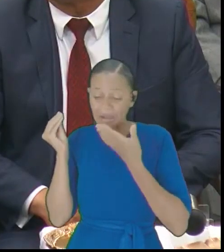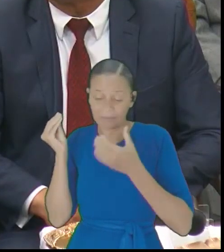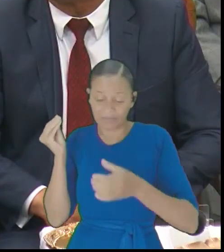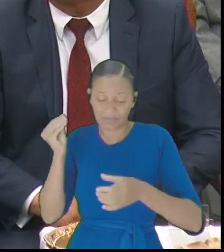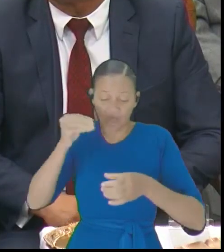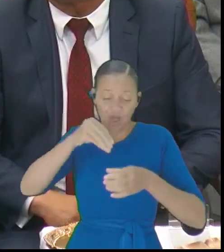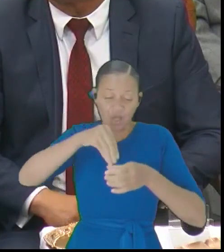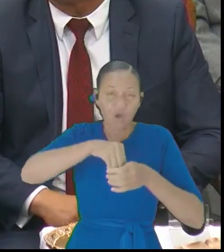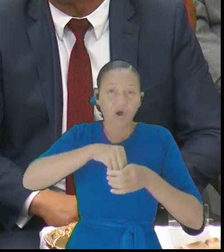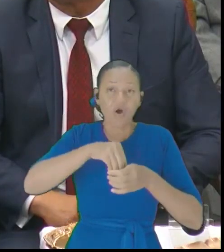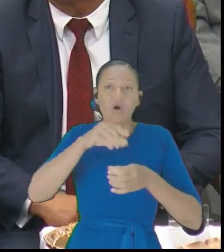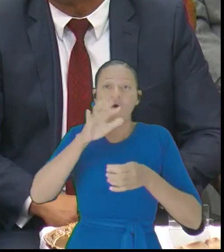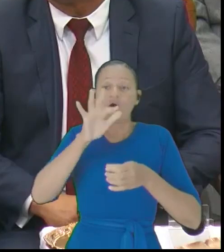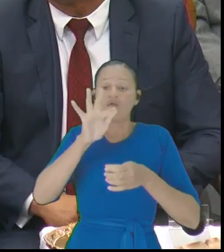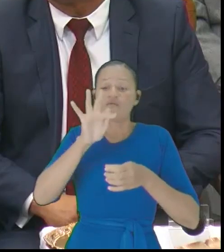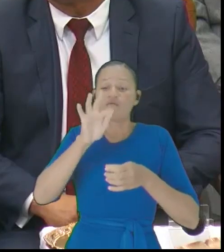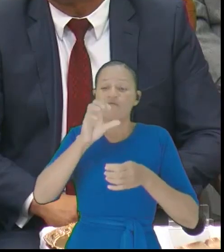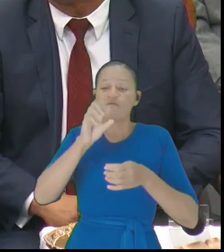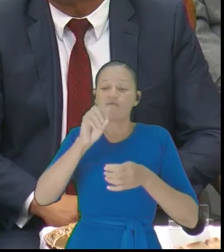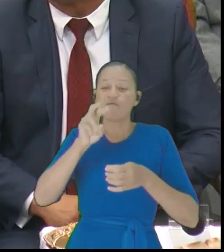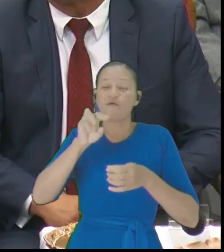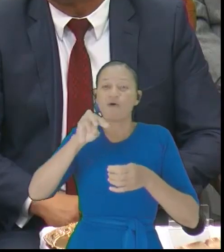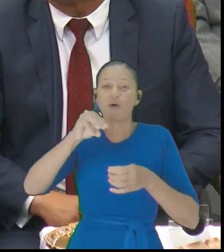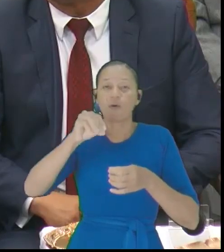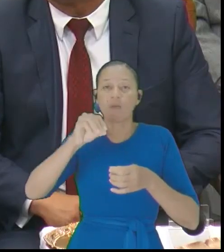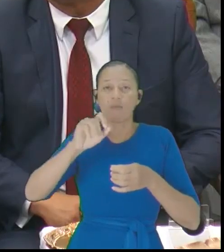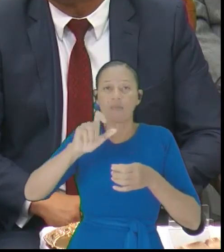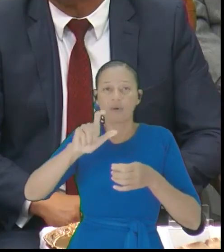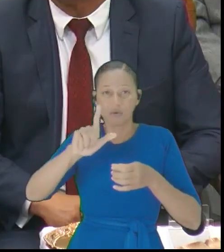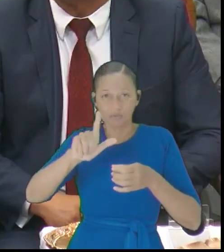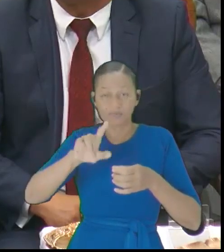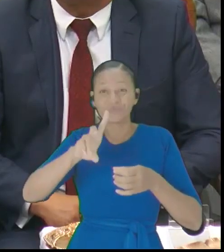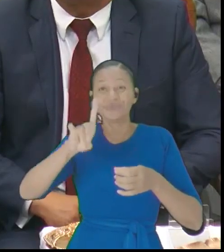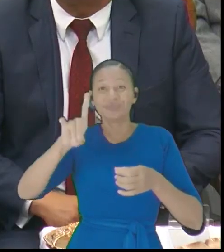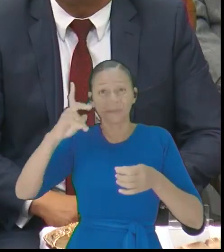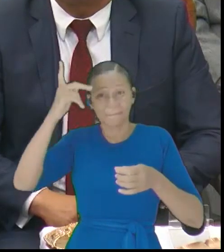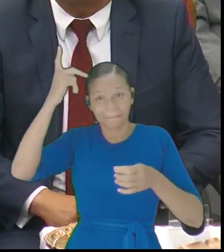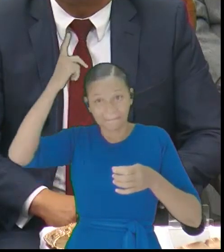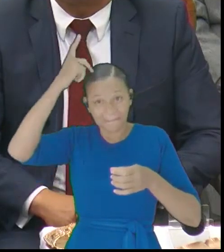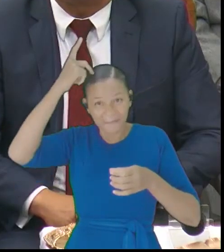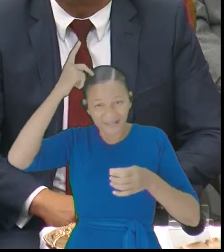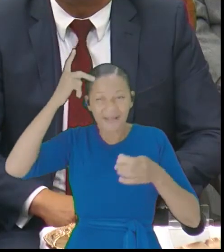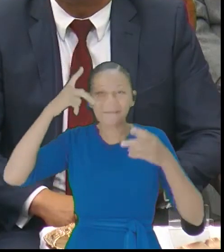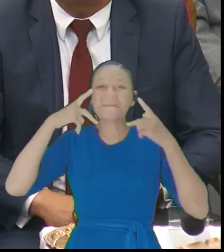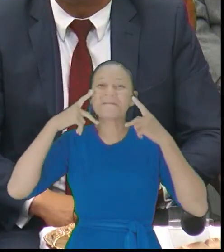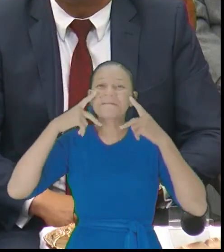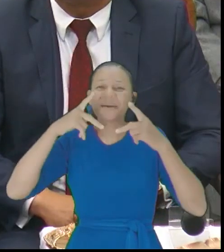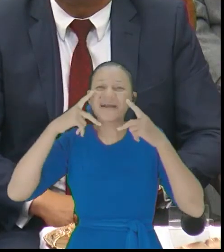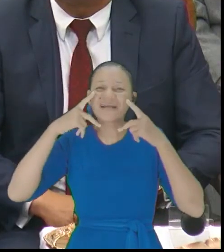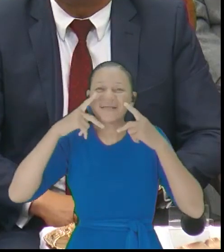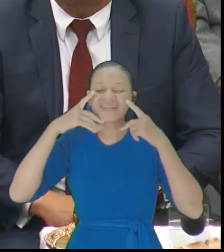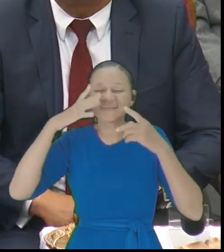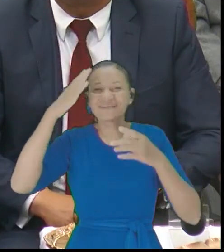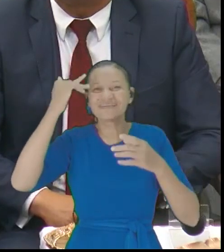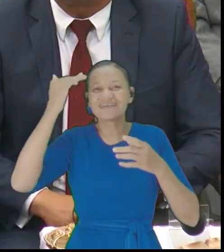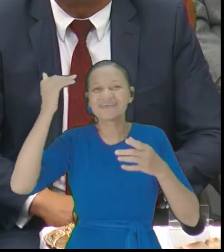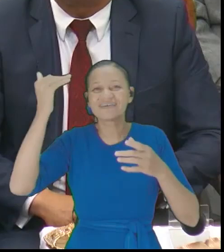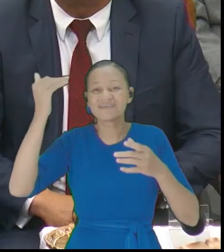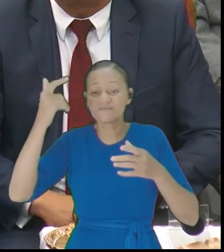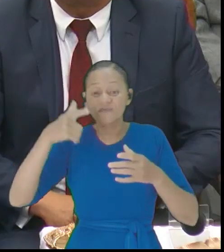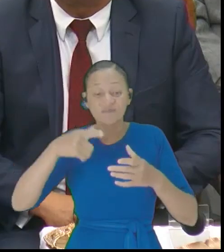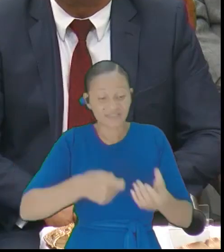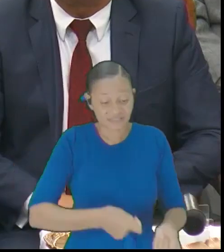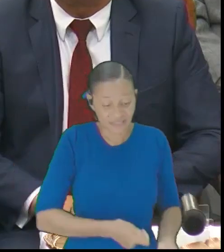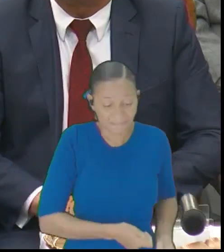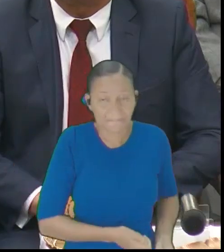e no dia de Pentecostes, quando Pedro estivesse pregando aquela mensagem famosa, a mensagem da rede, Jesus disse, lhe farei pescador de homem,